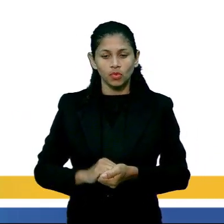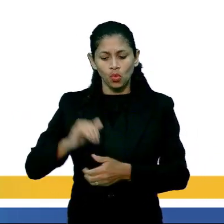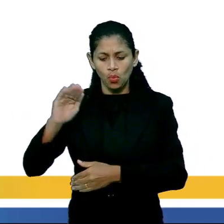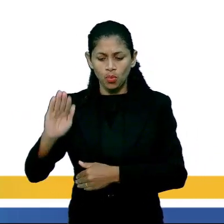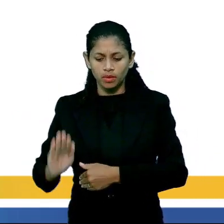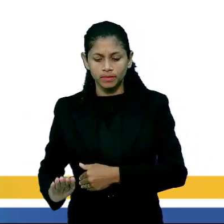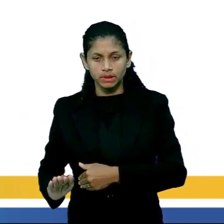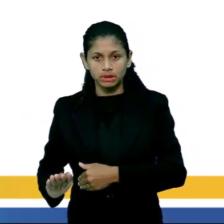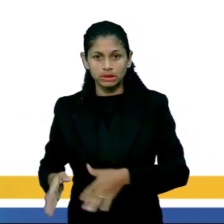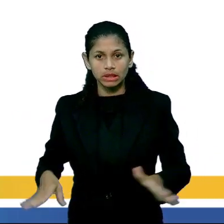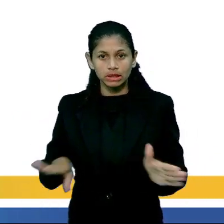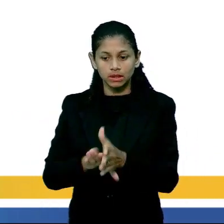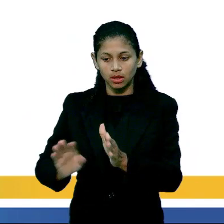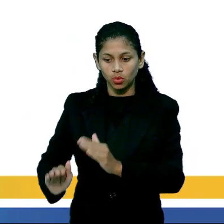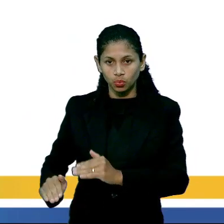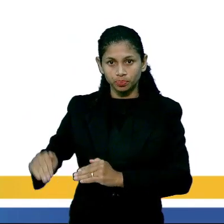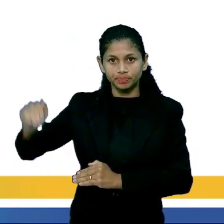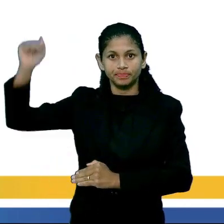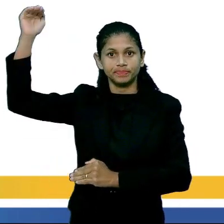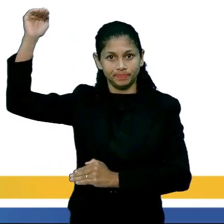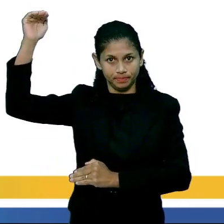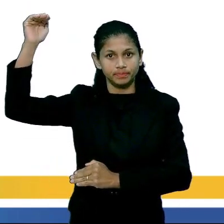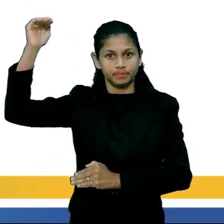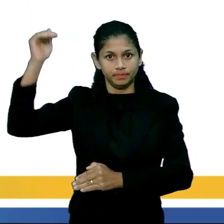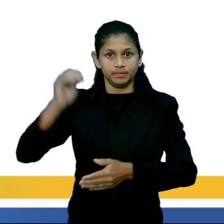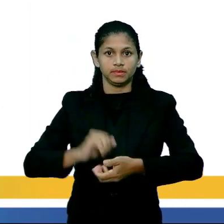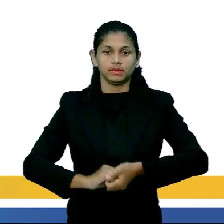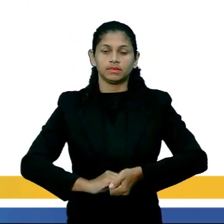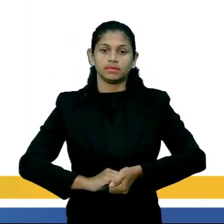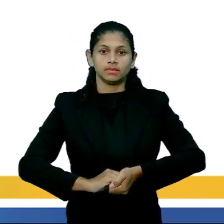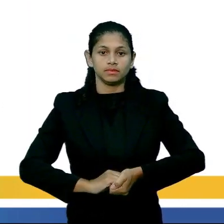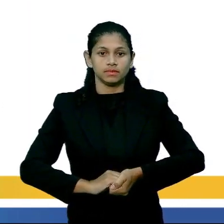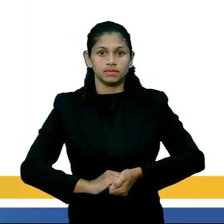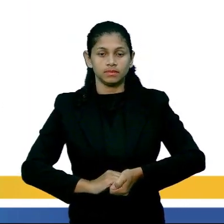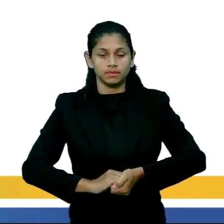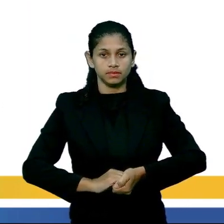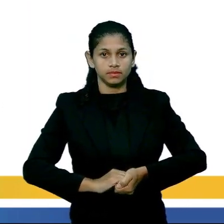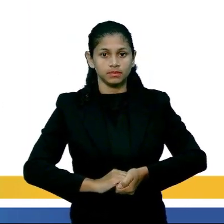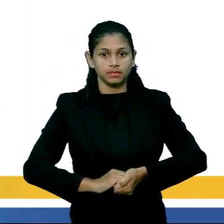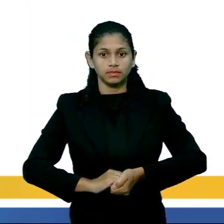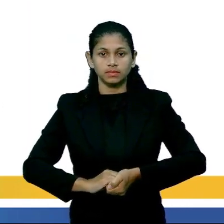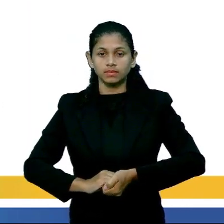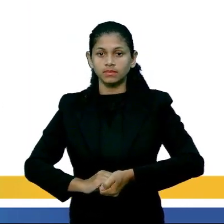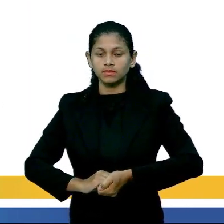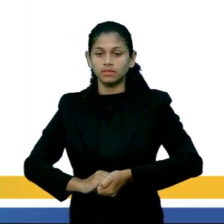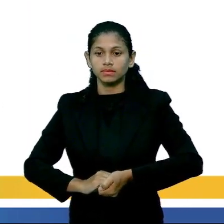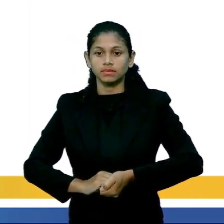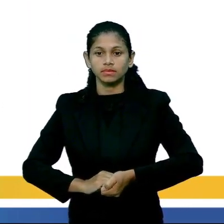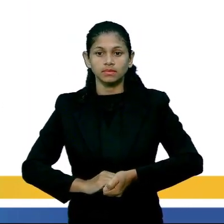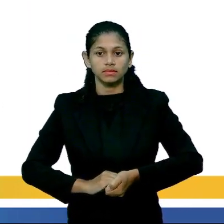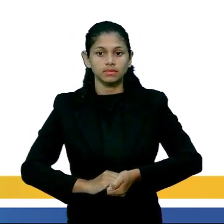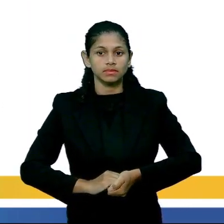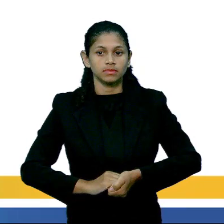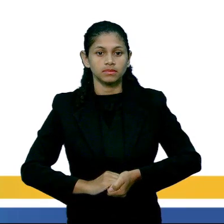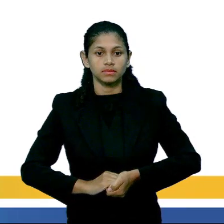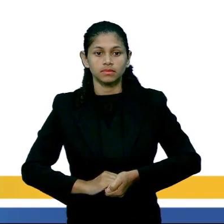ao mais alto do mais jogador mais baixo ao jogador mais alto da seleção